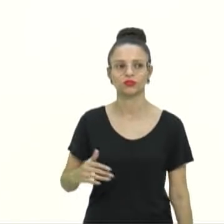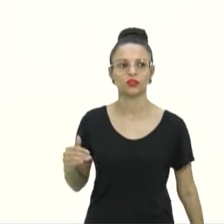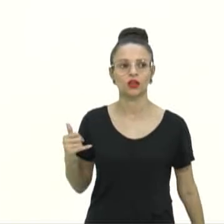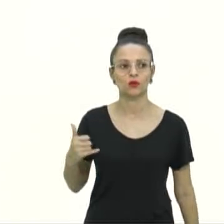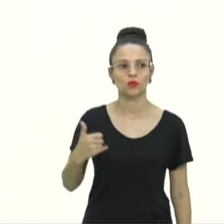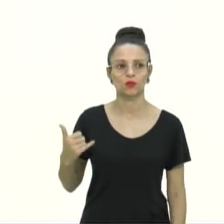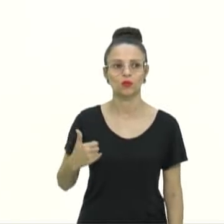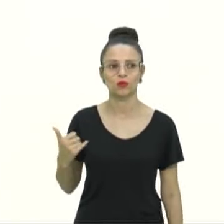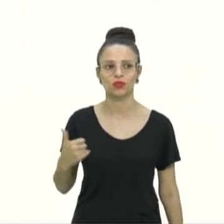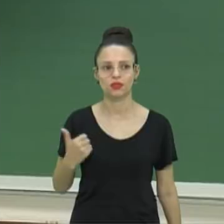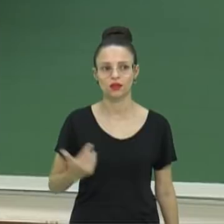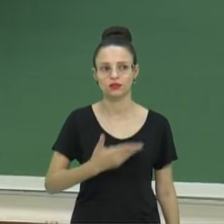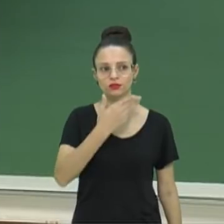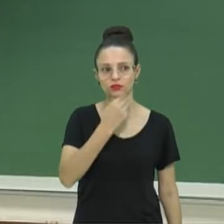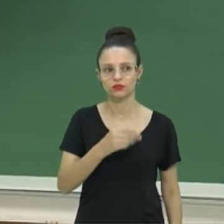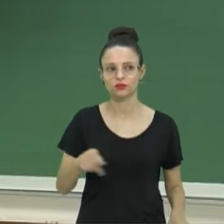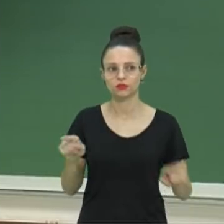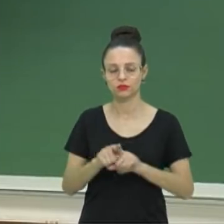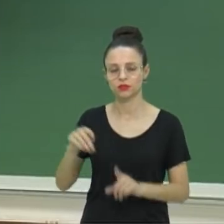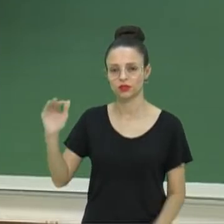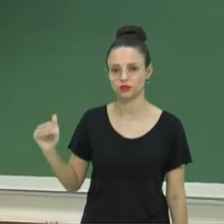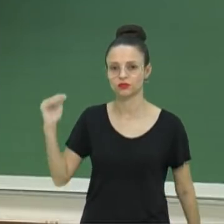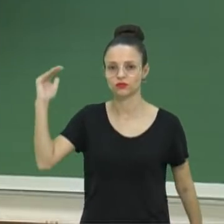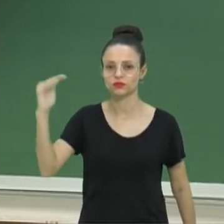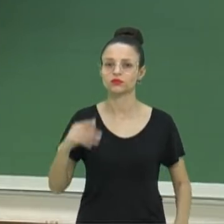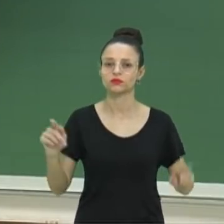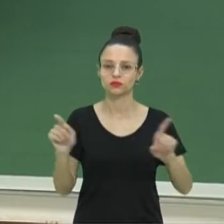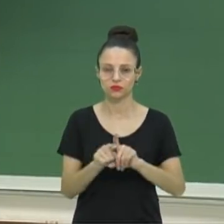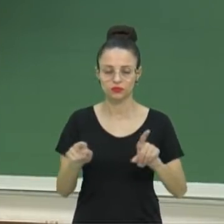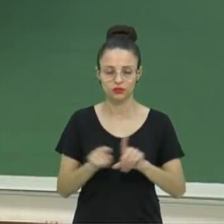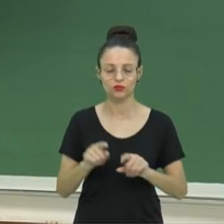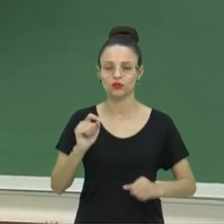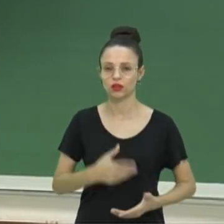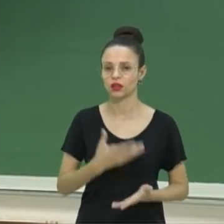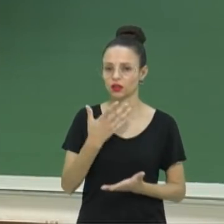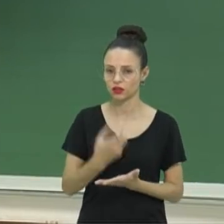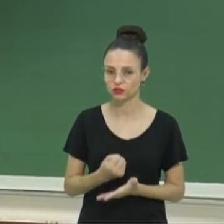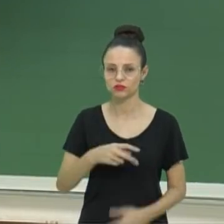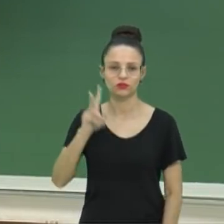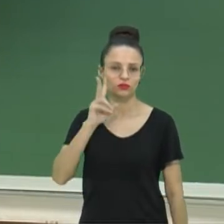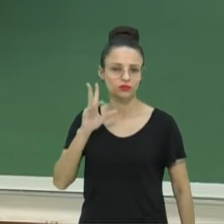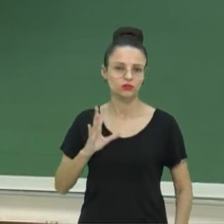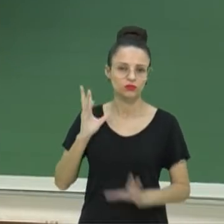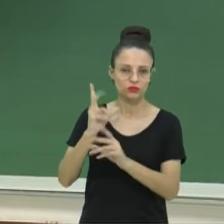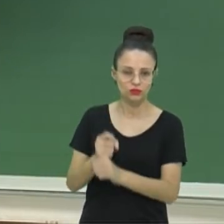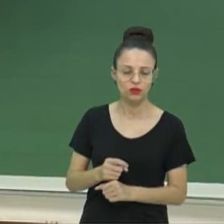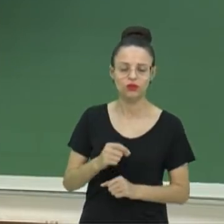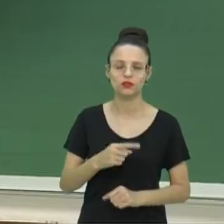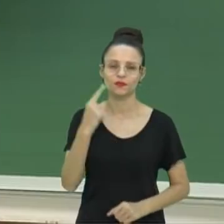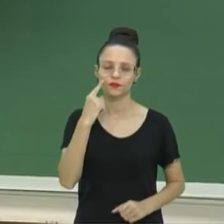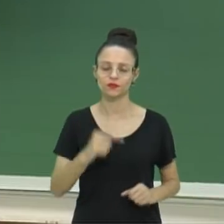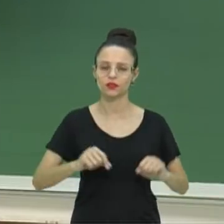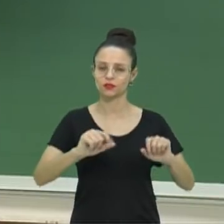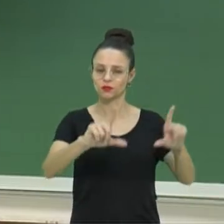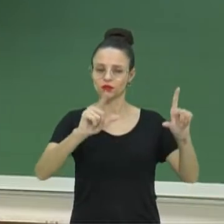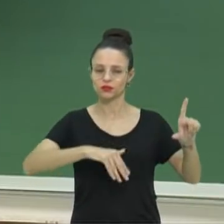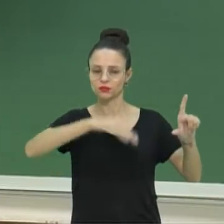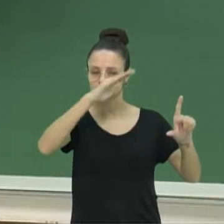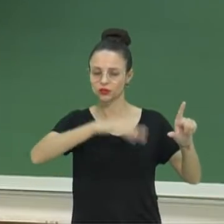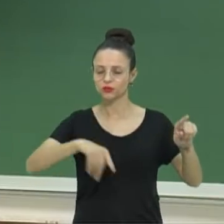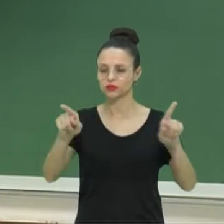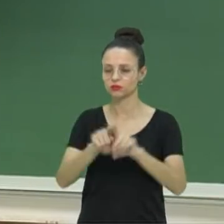rapazes e adultos, né? Então, através também de registros, né, históricos, de pinturas também, pode ser detalhar,